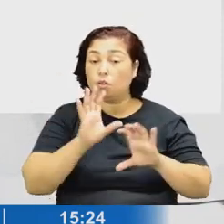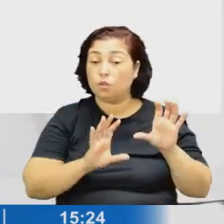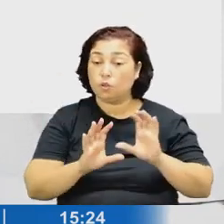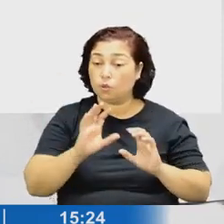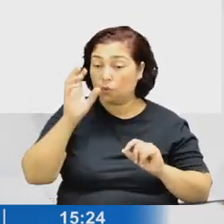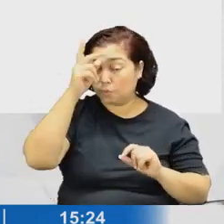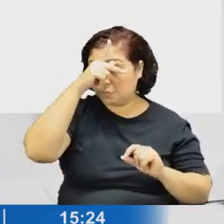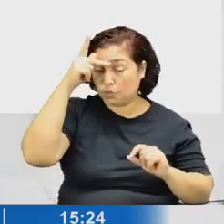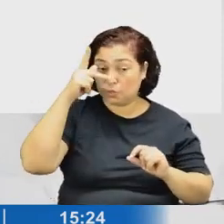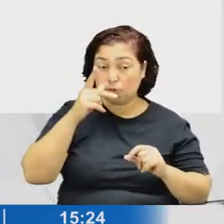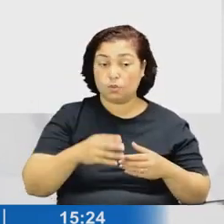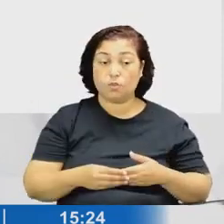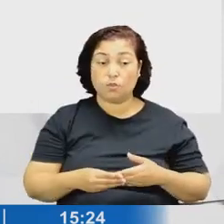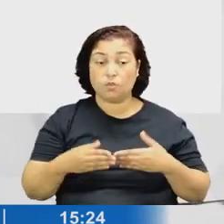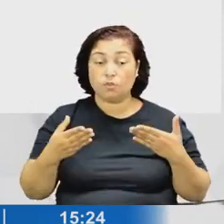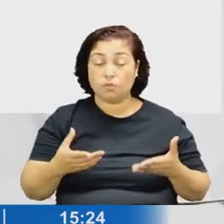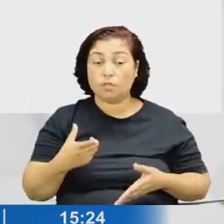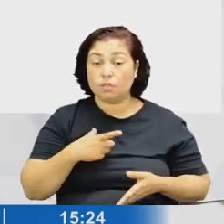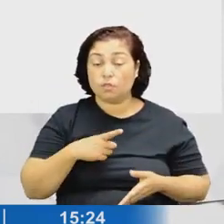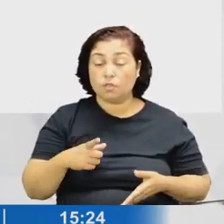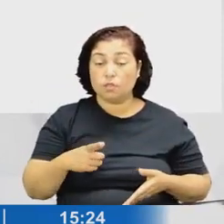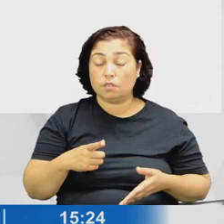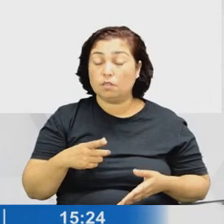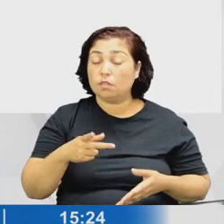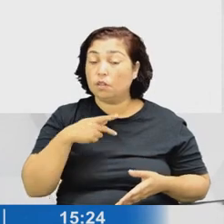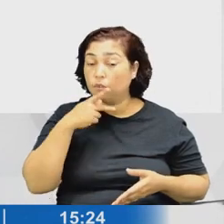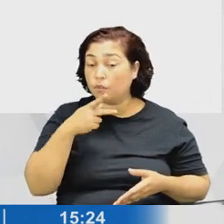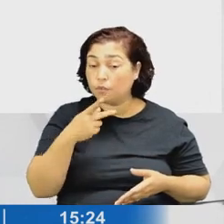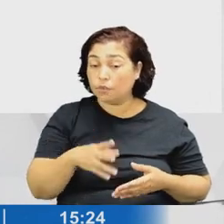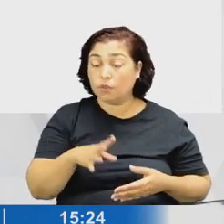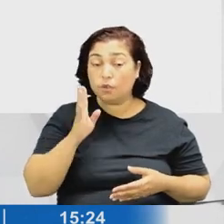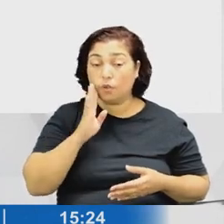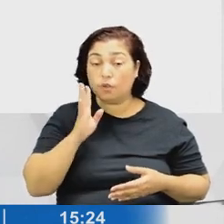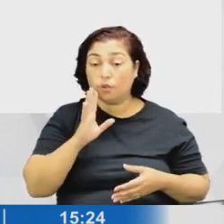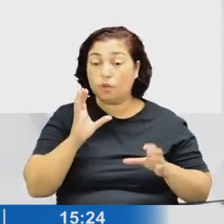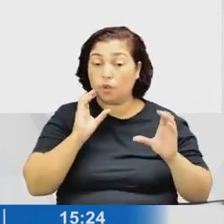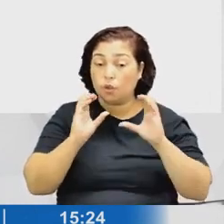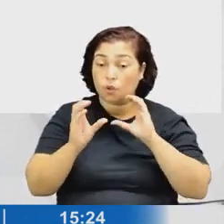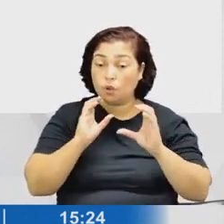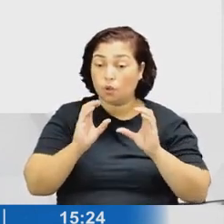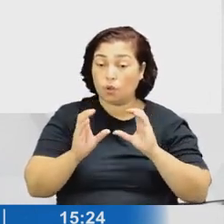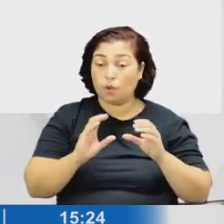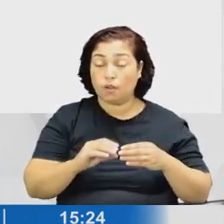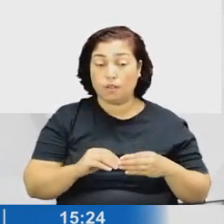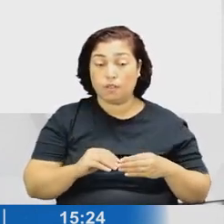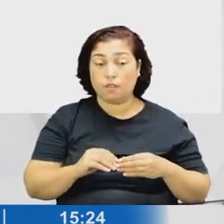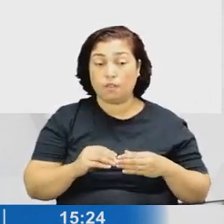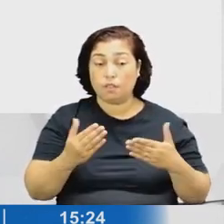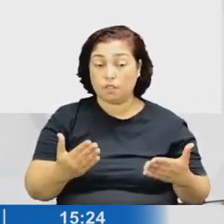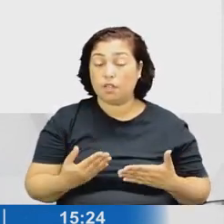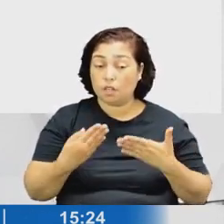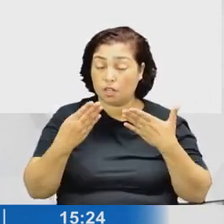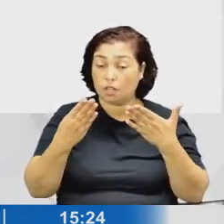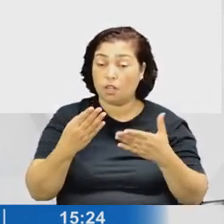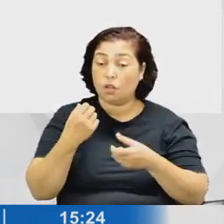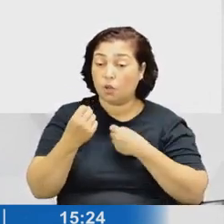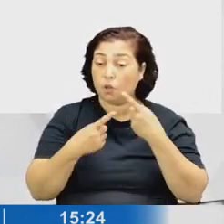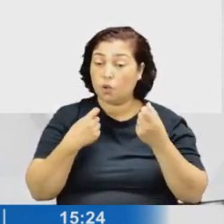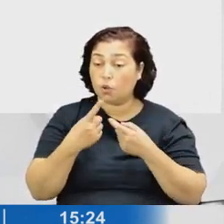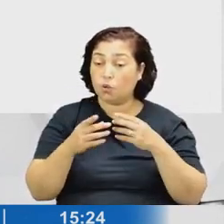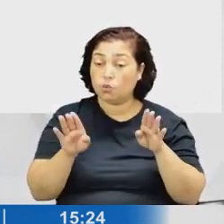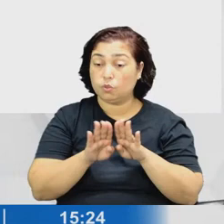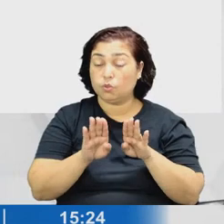público ele já vai ter alguma coisa na cabeça para falar mas é legal que a gente de comunicação forneça alguma coisa também